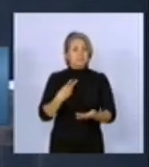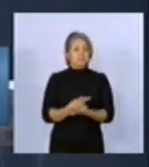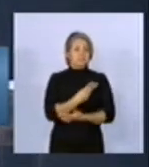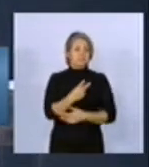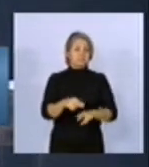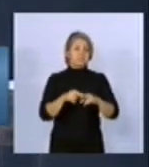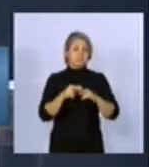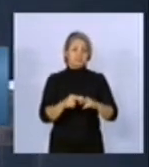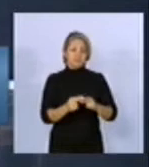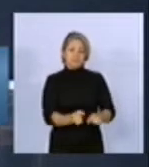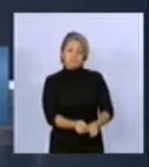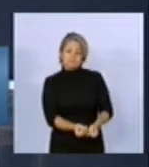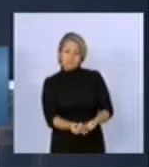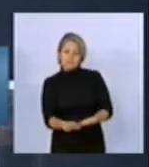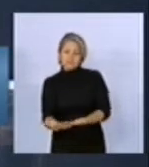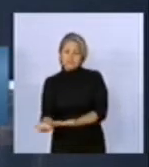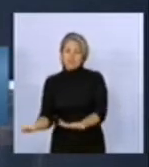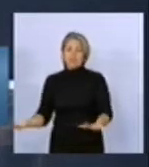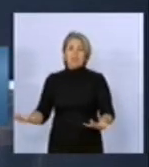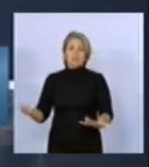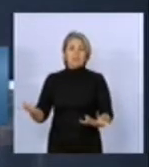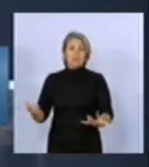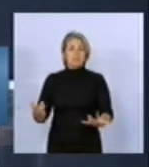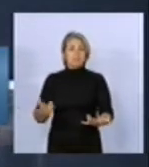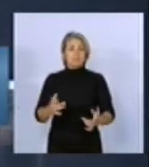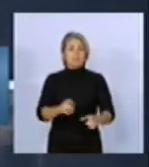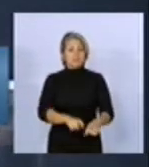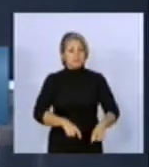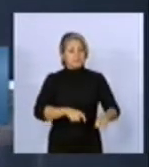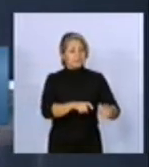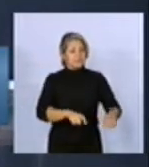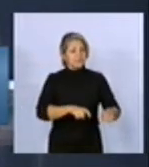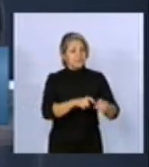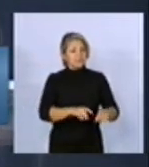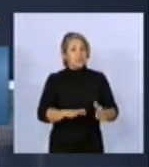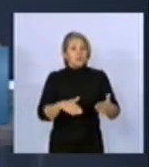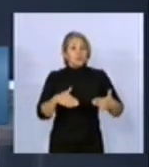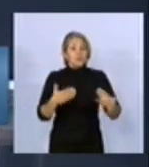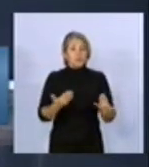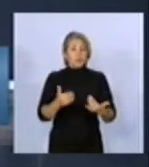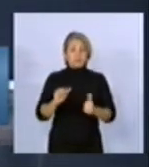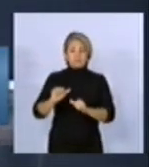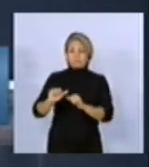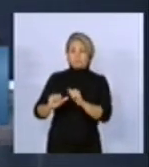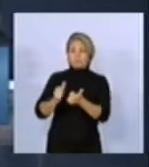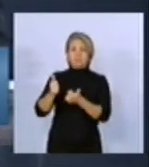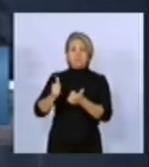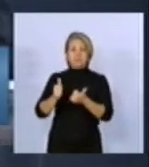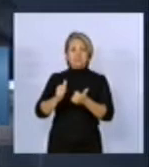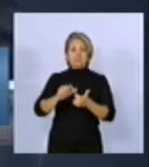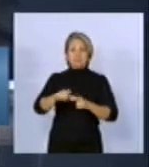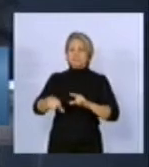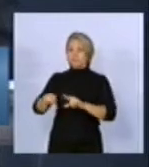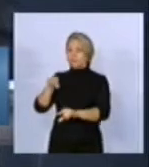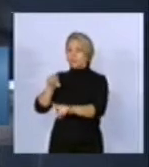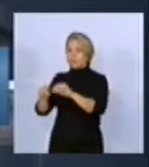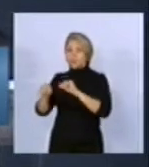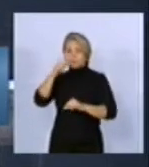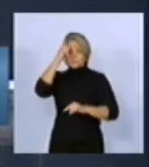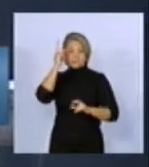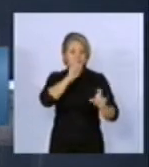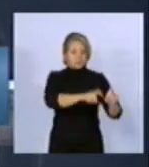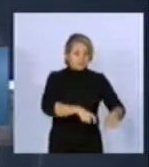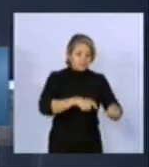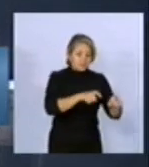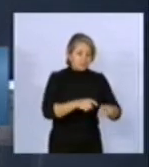que causa a pastagem bom então isso e quais alternativas seriam dadas a esses produtores que teriam que